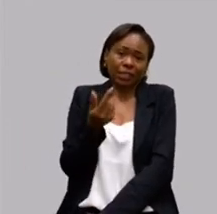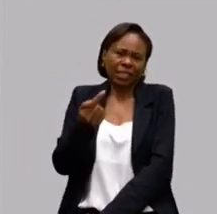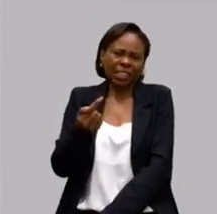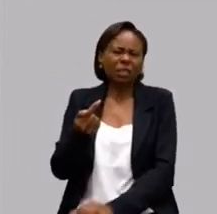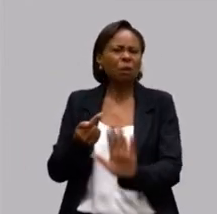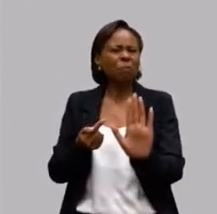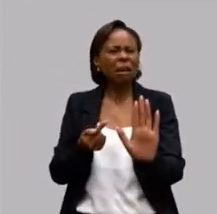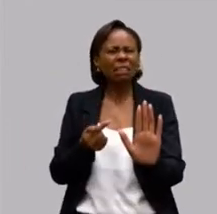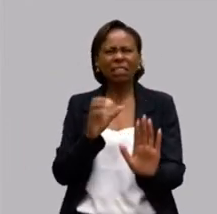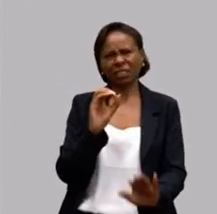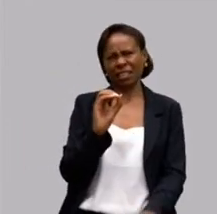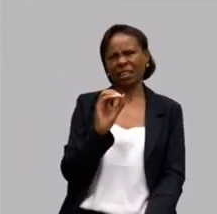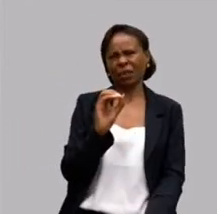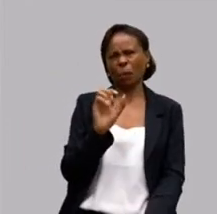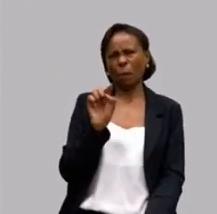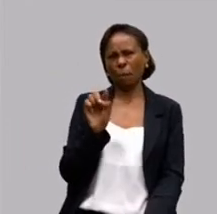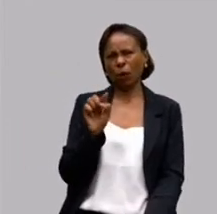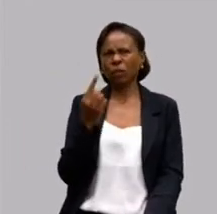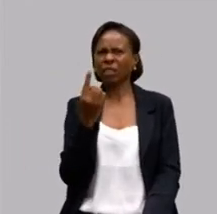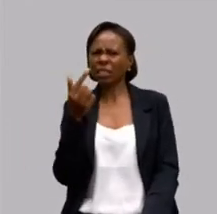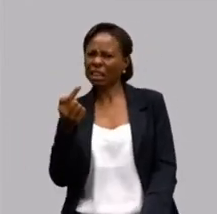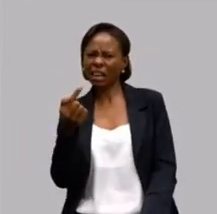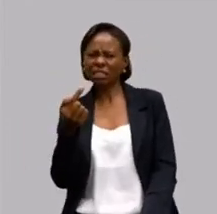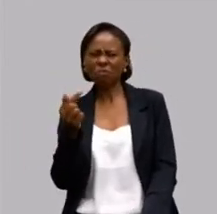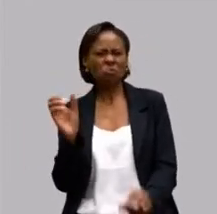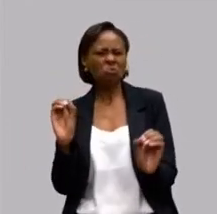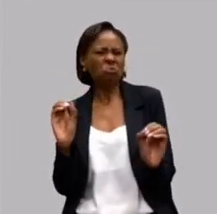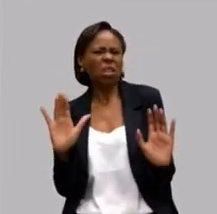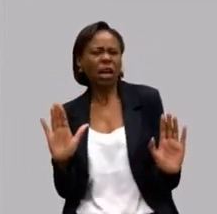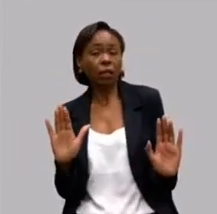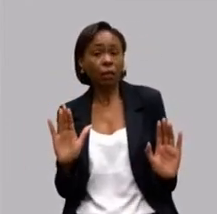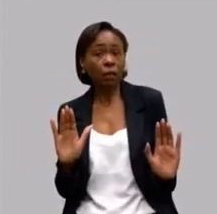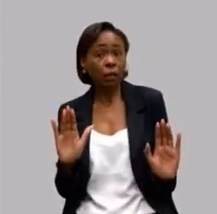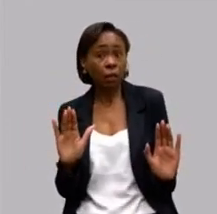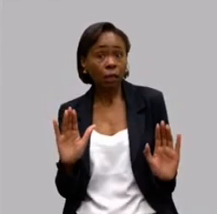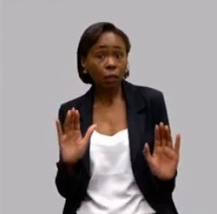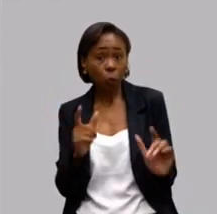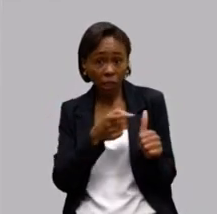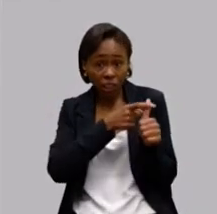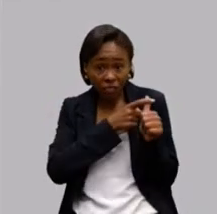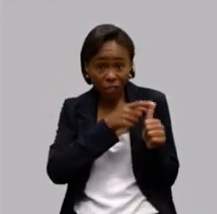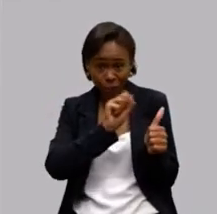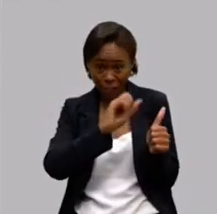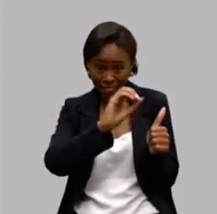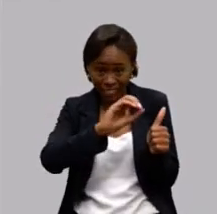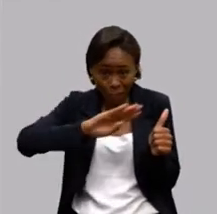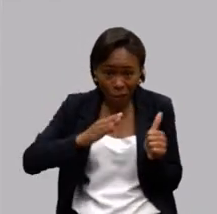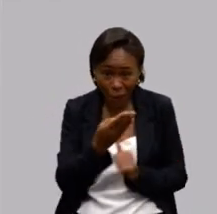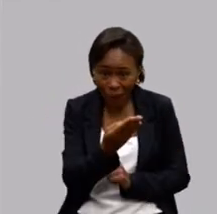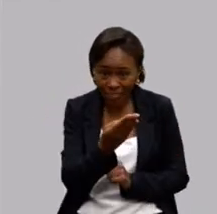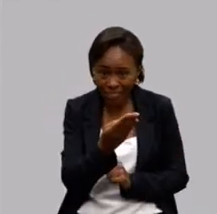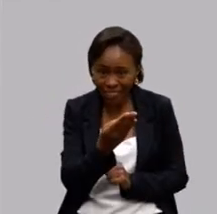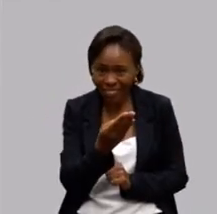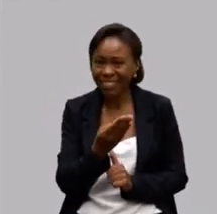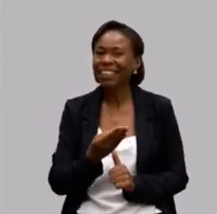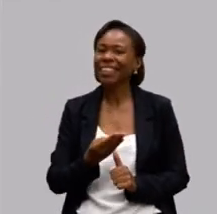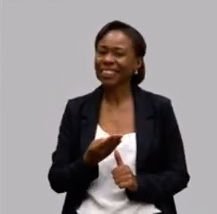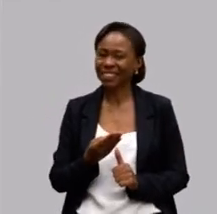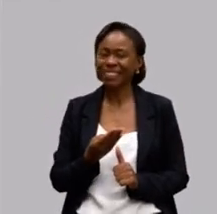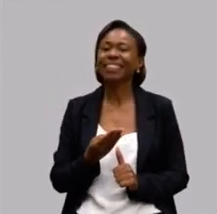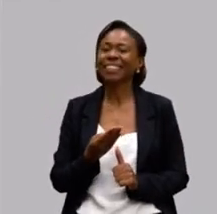não dá nada. Não dá nada? Em cima de uma dívida de 80 bilhões? Como é que é exatamente isso? Esse trocadinho ficou para quem?